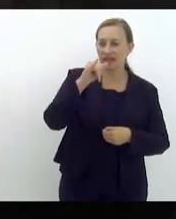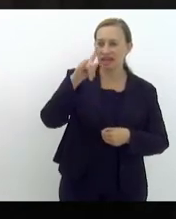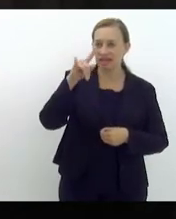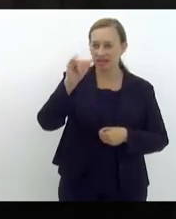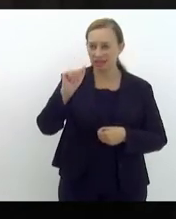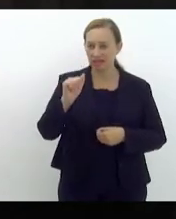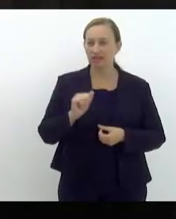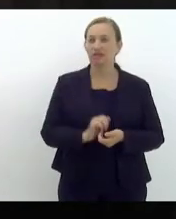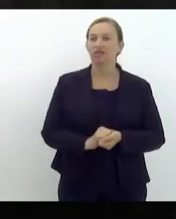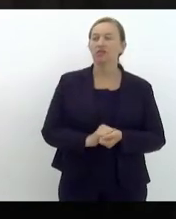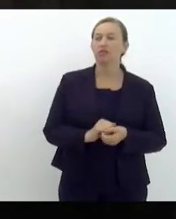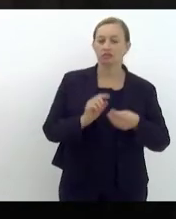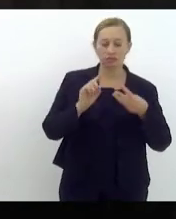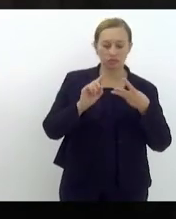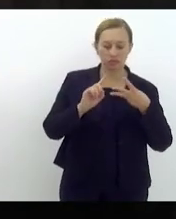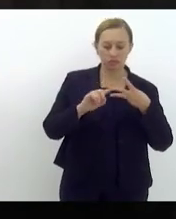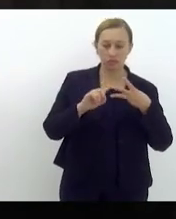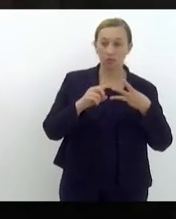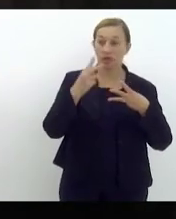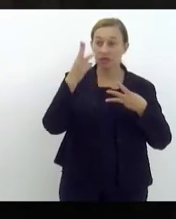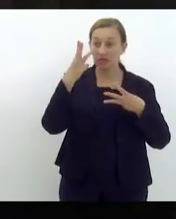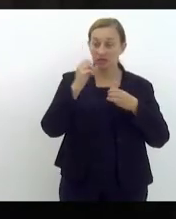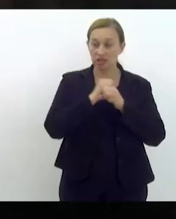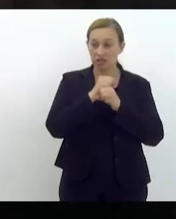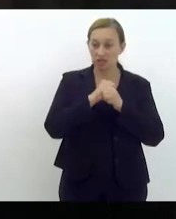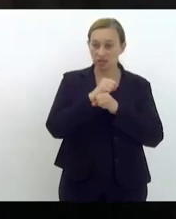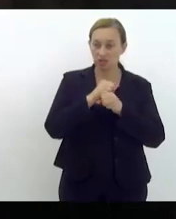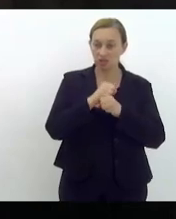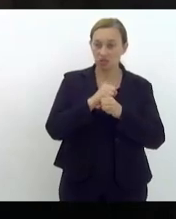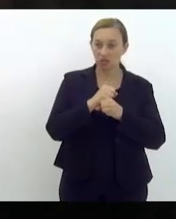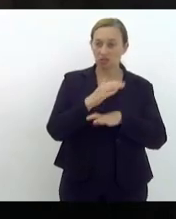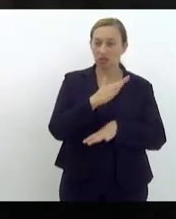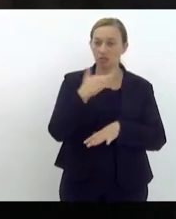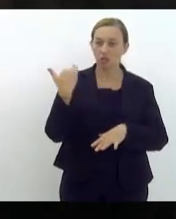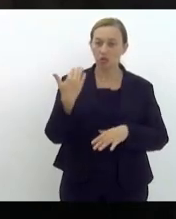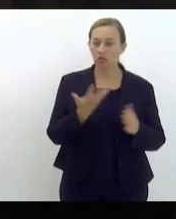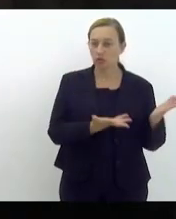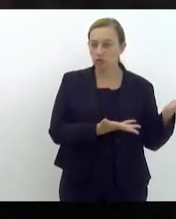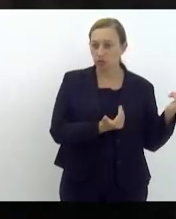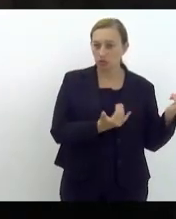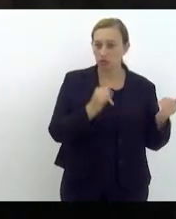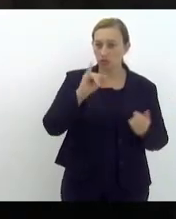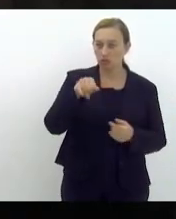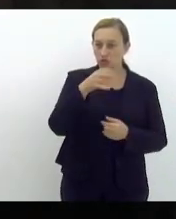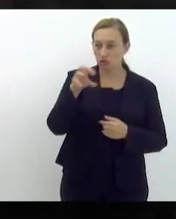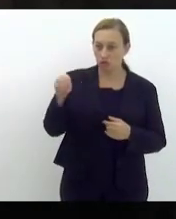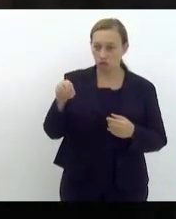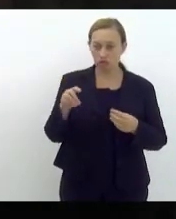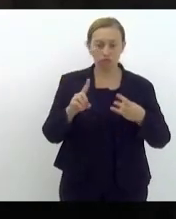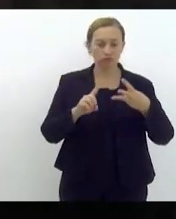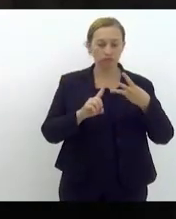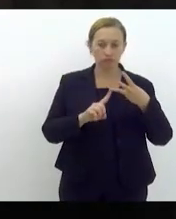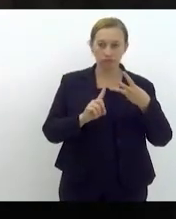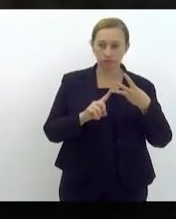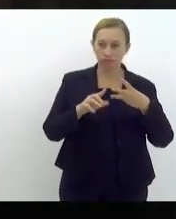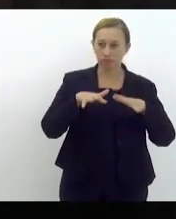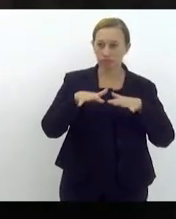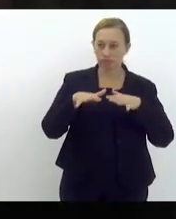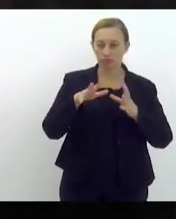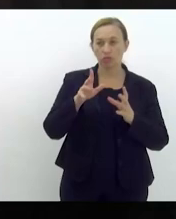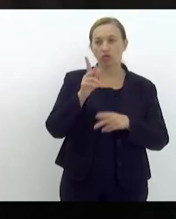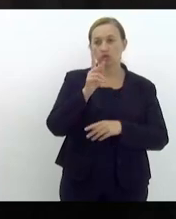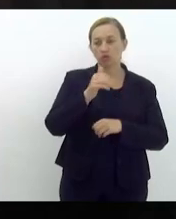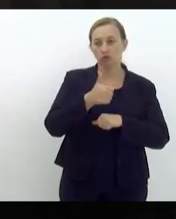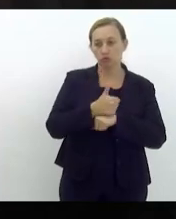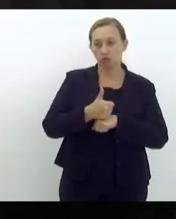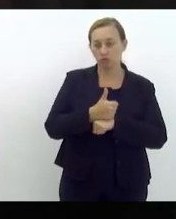do três anos do assassinato do jovem João Pedro e da mobilização dos